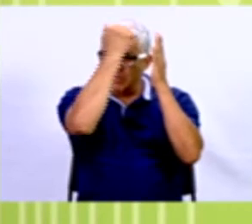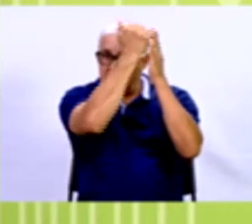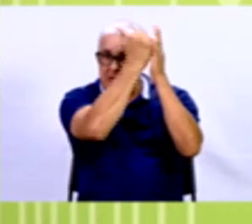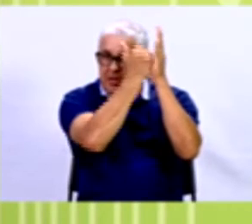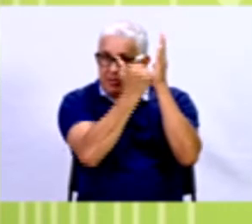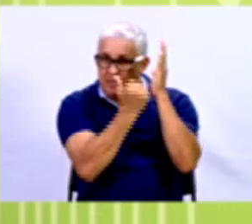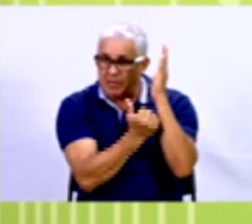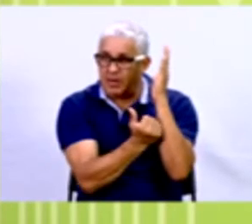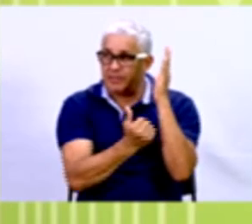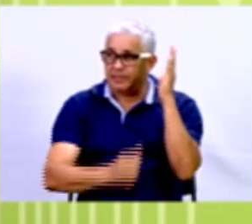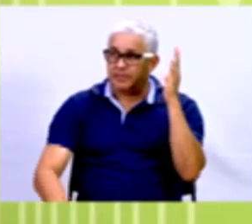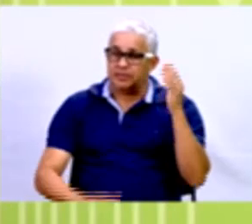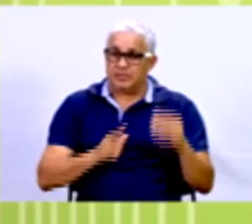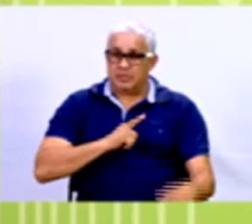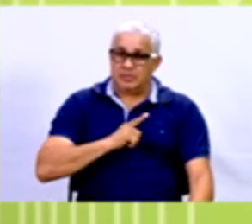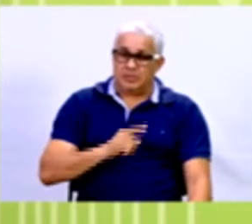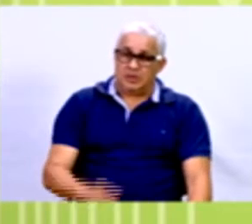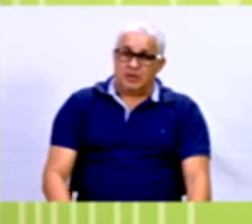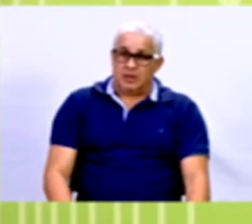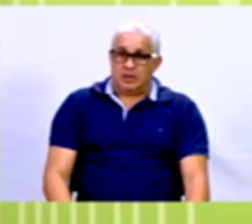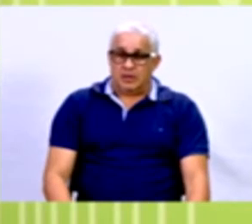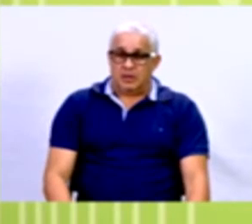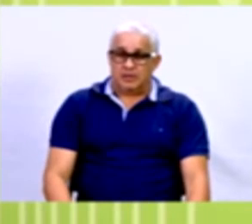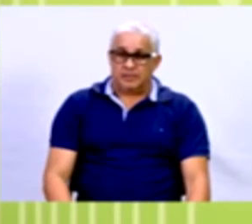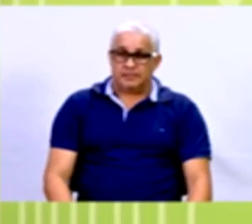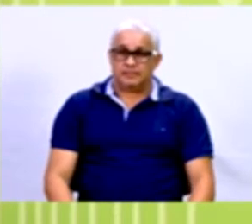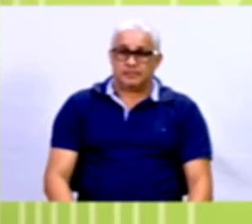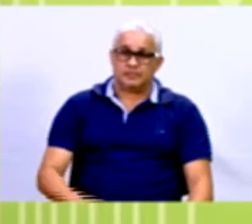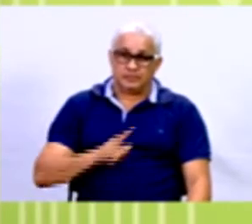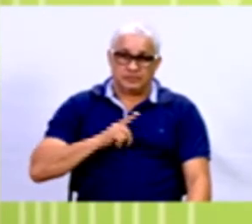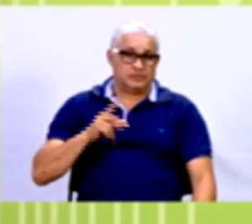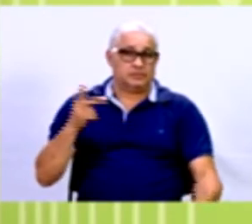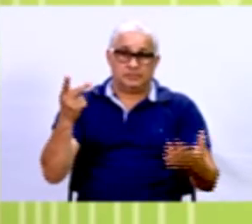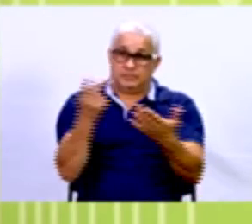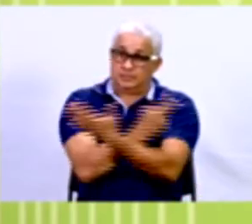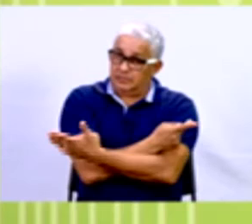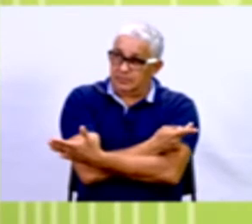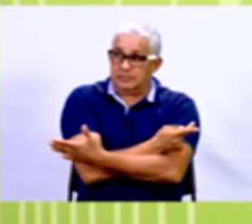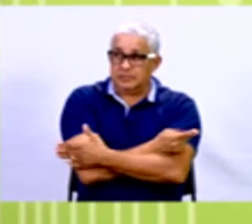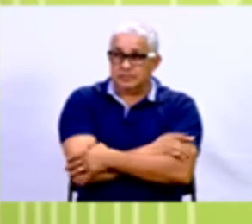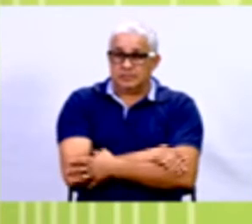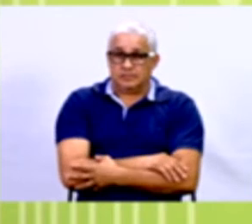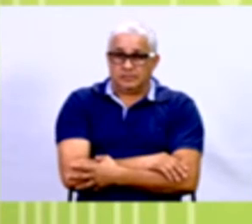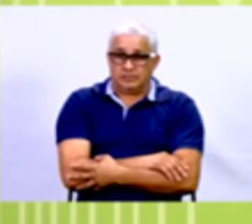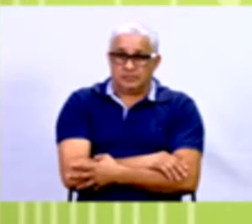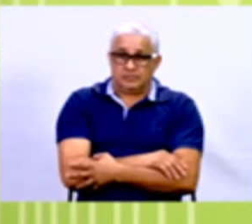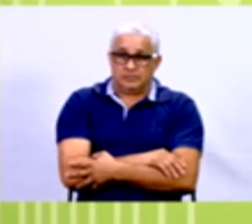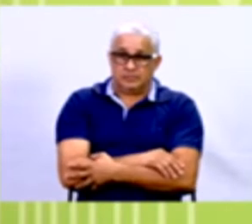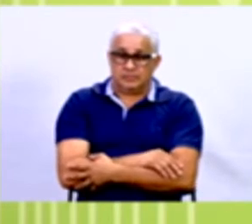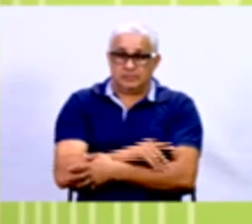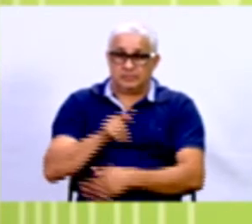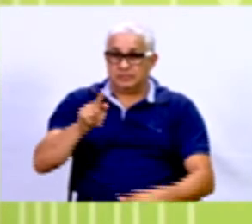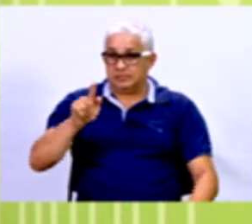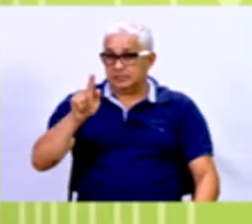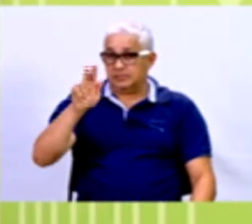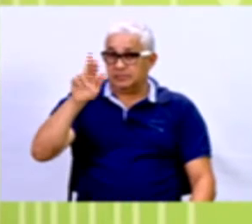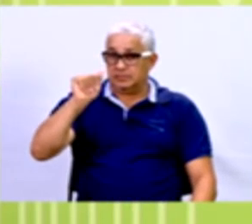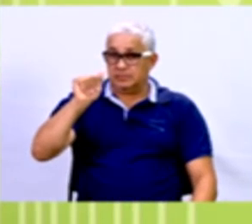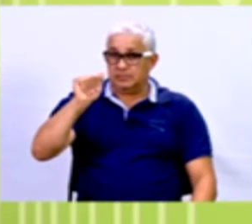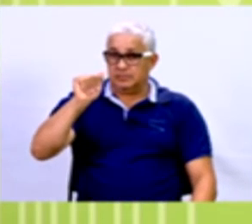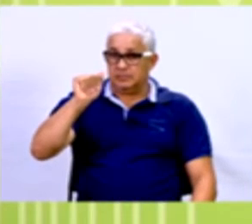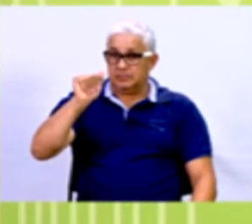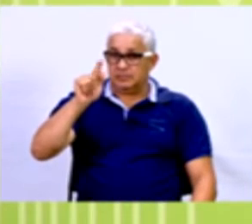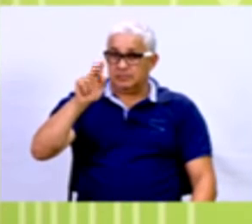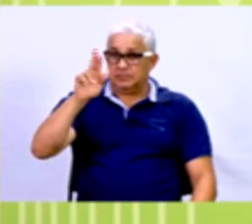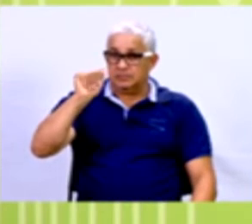desses órgãos aqui. Então, de repente, há um acidente grave, né? Você vai ligar para o SAMU,